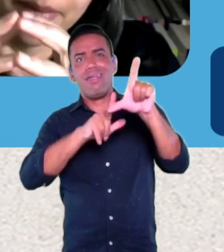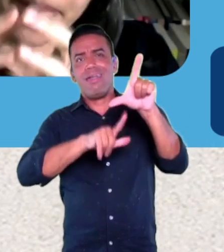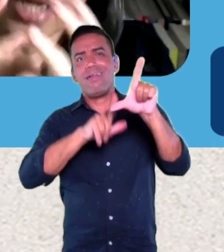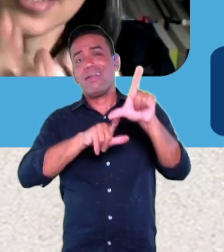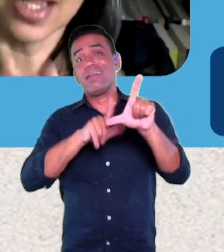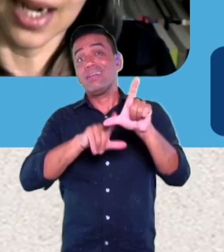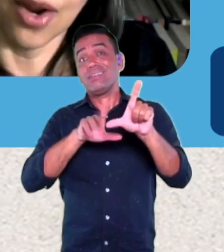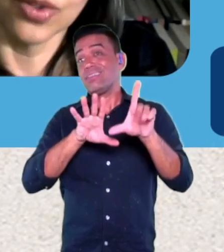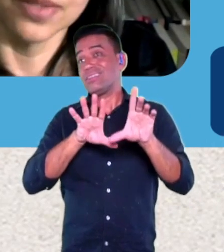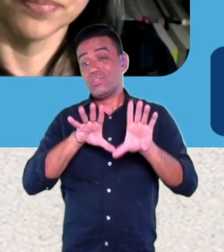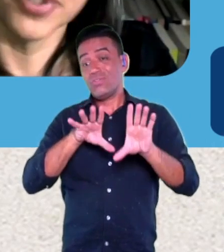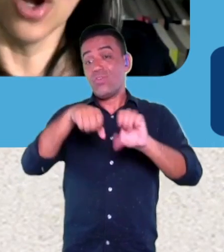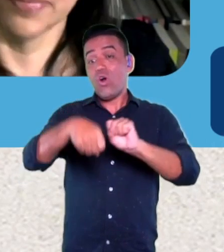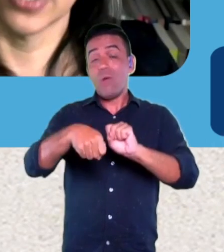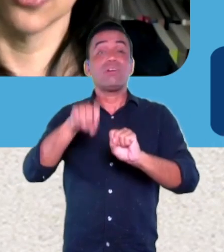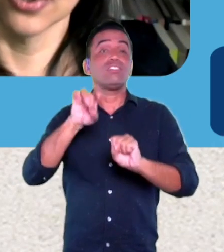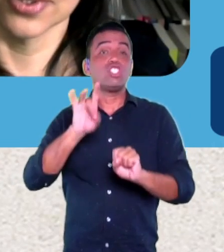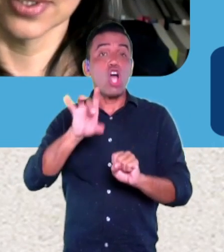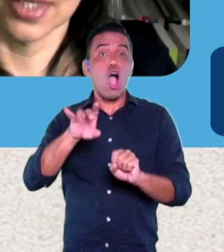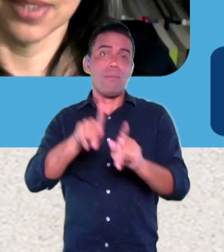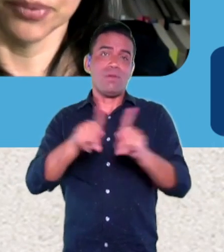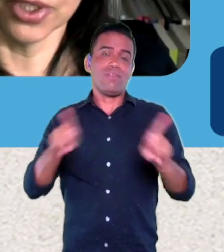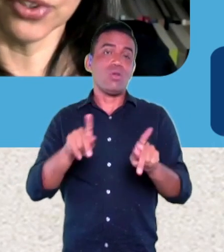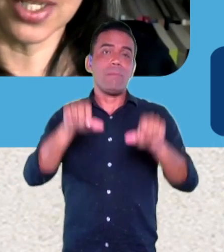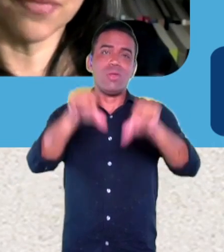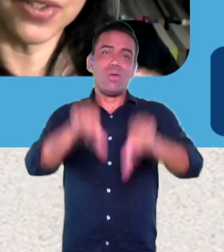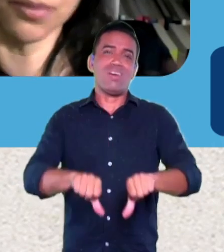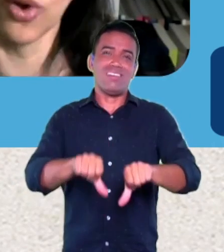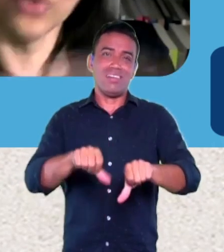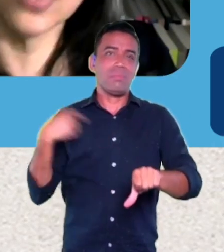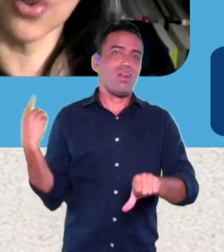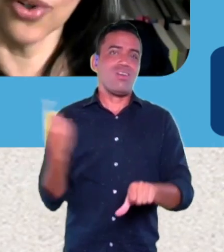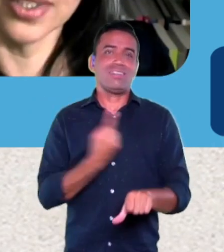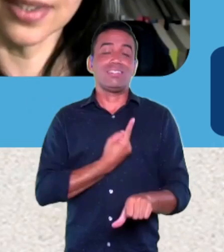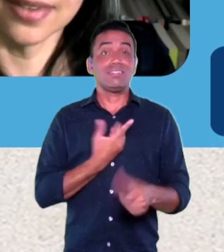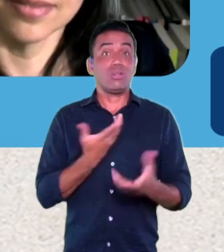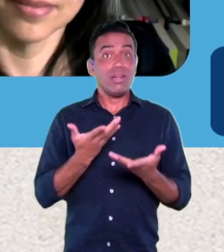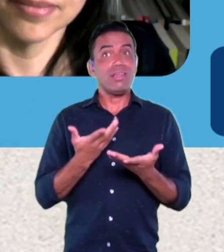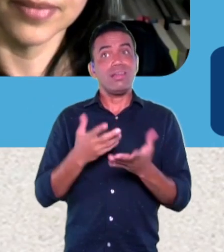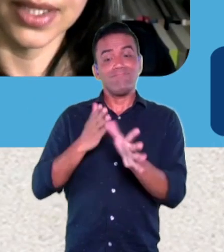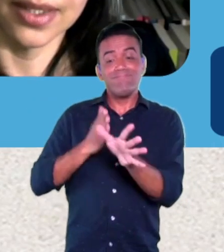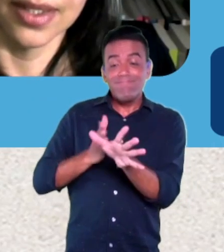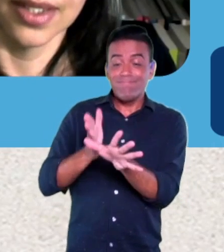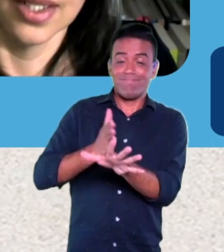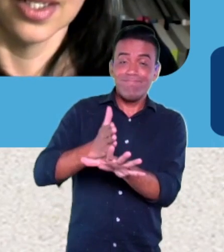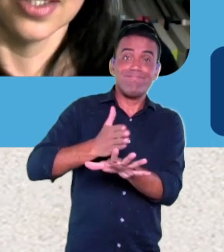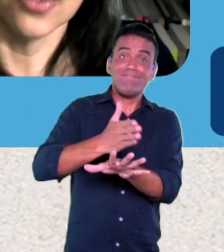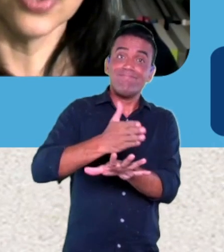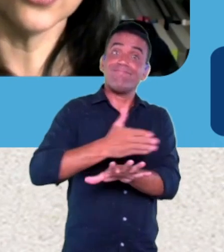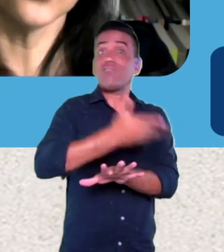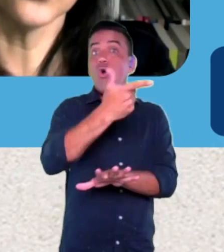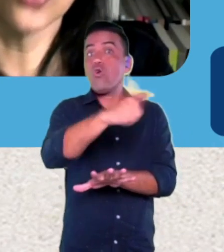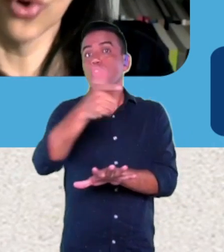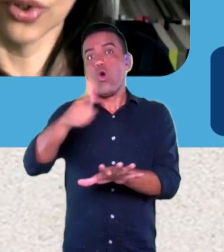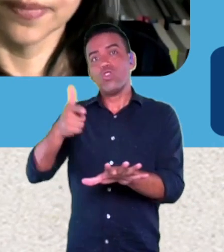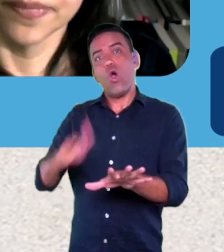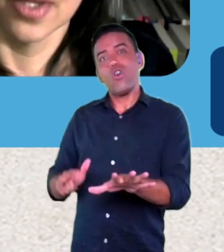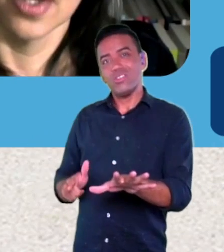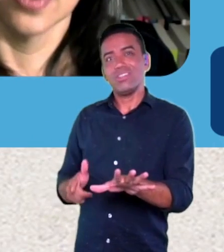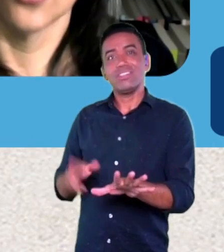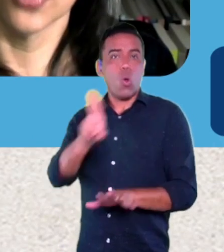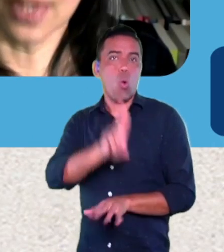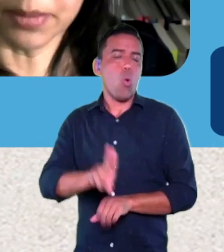forma para dar aula, pior para nós. Porque a gente queria fazer uma outra coisa, né? Então, a gente